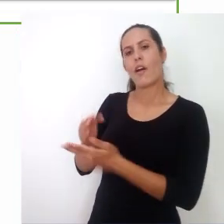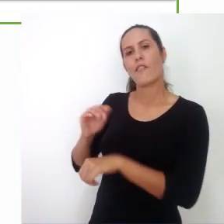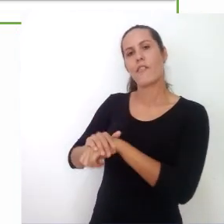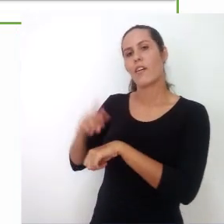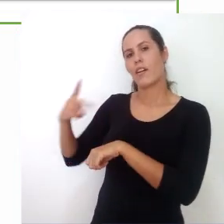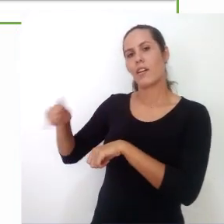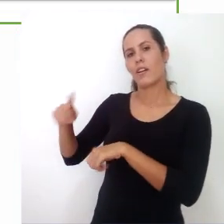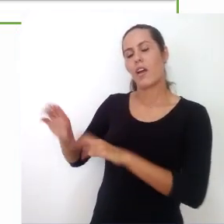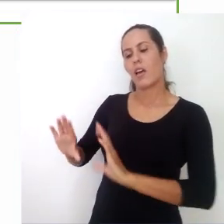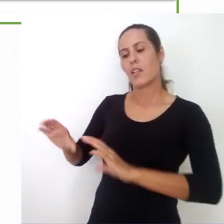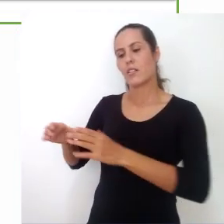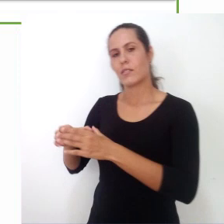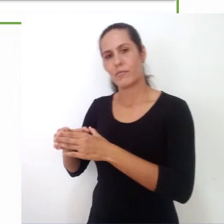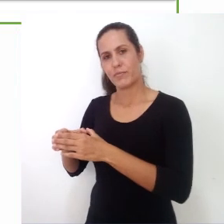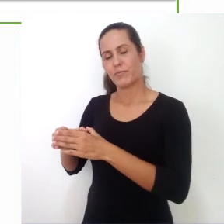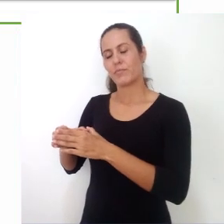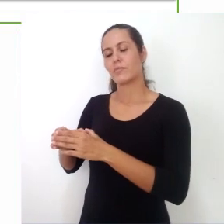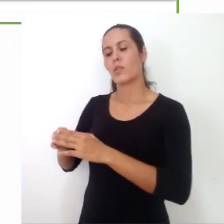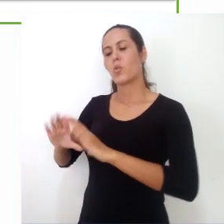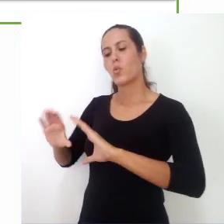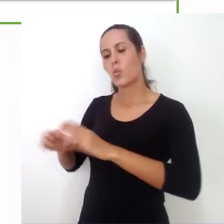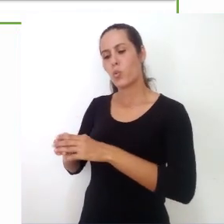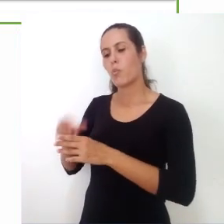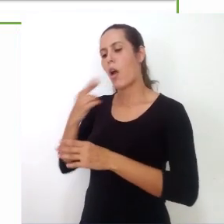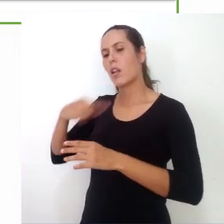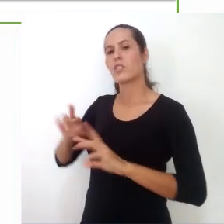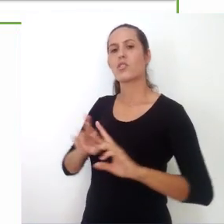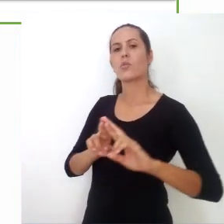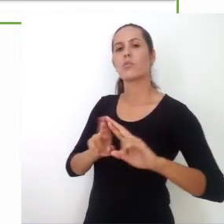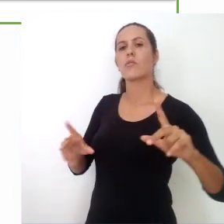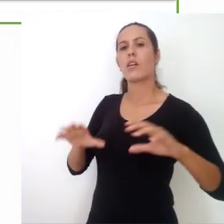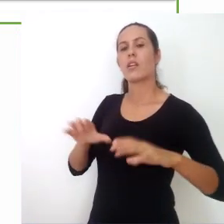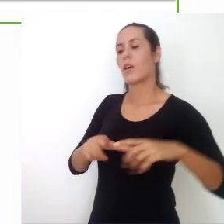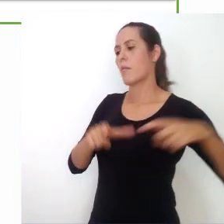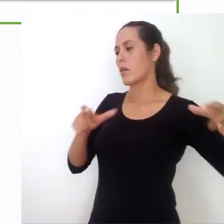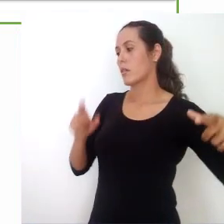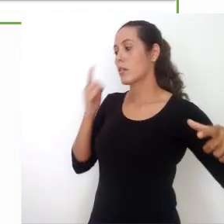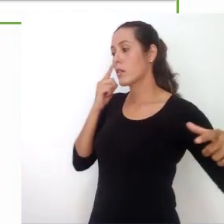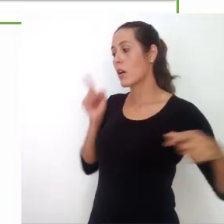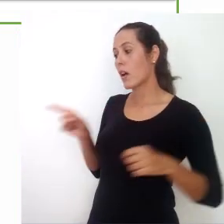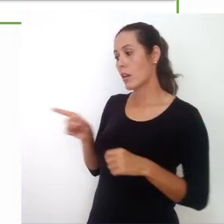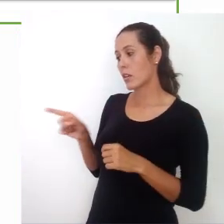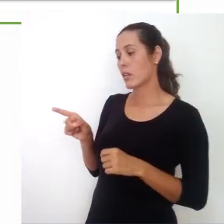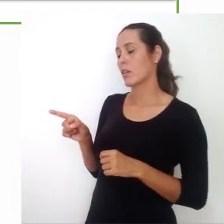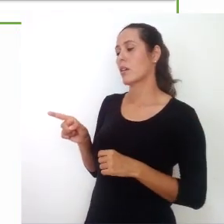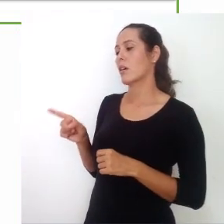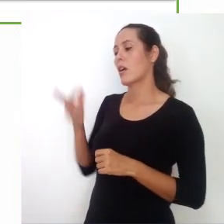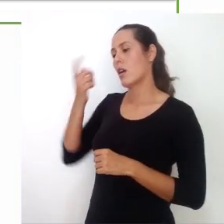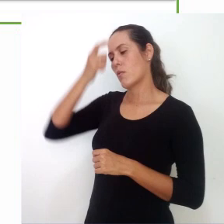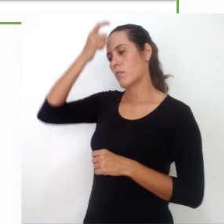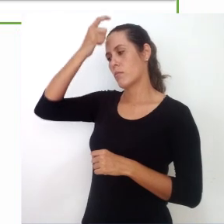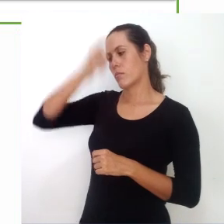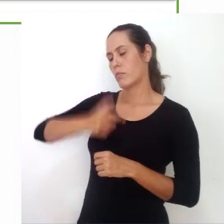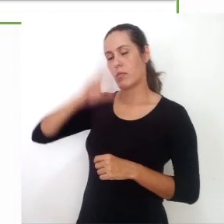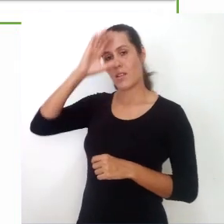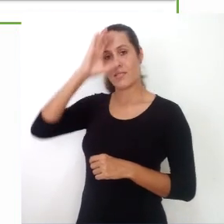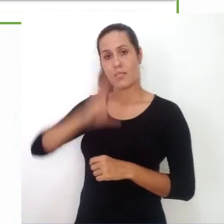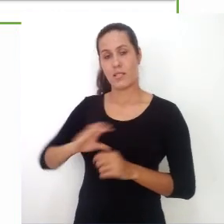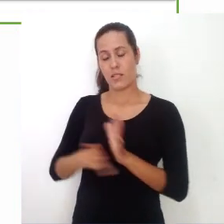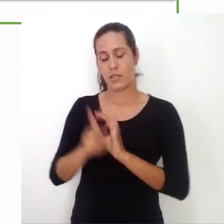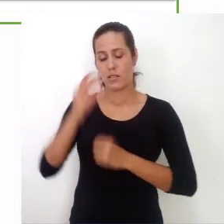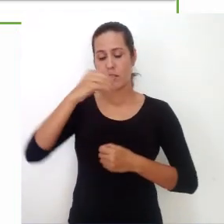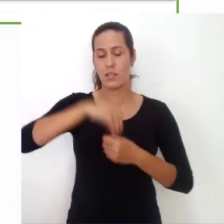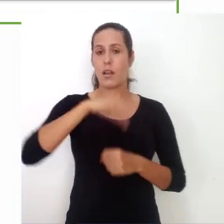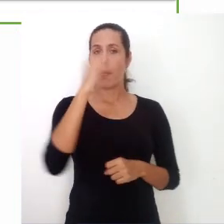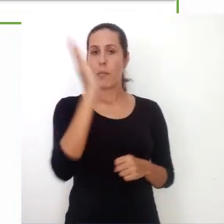por ela representar uma minoria, e nós temos uma imagem de uma cidadã brasileira que professa